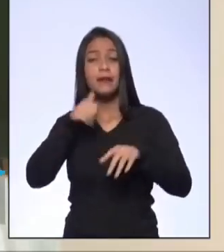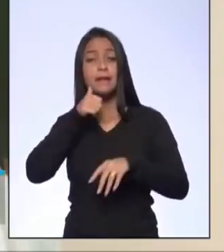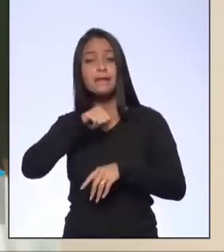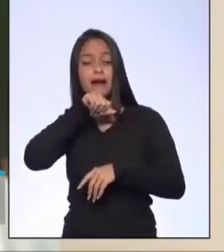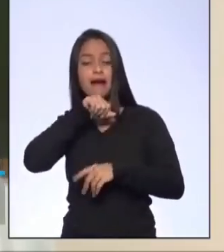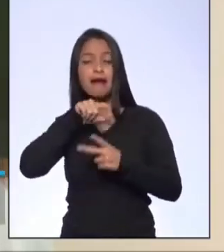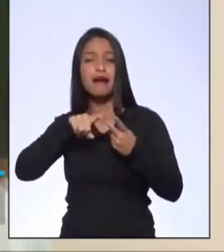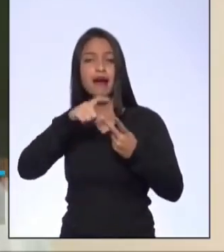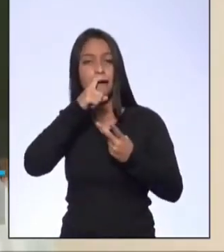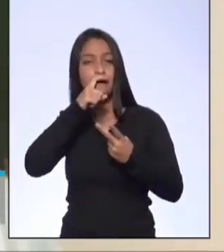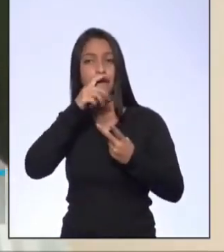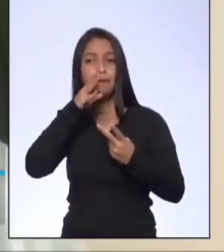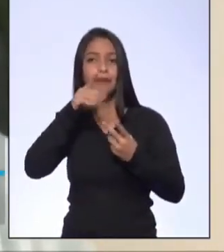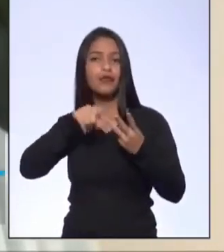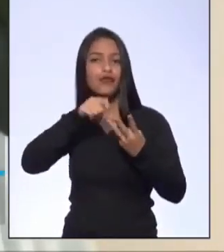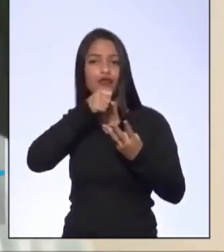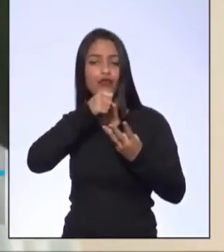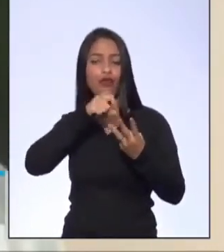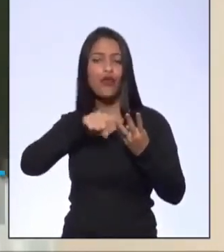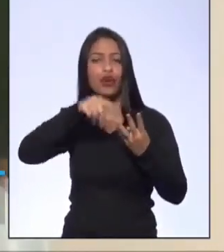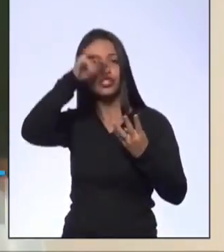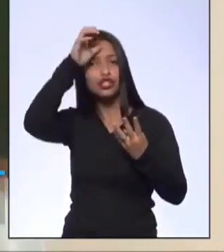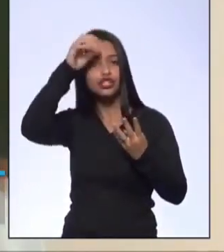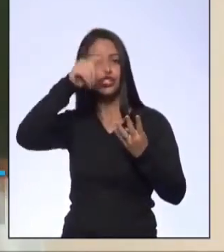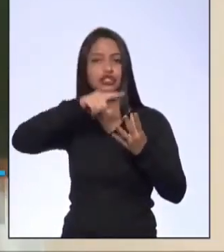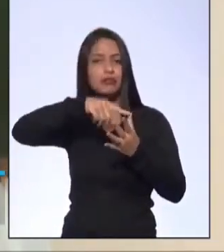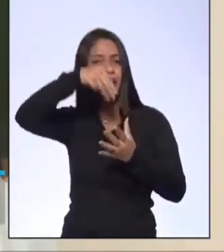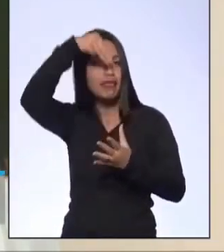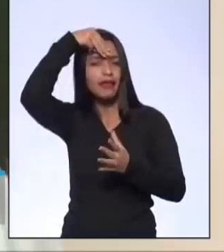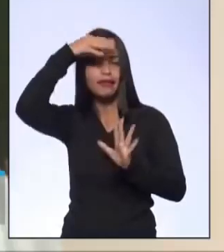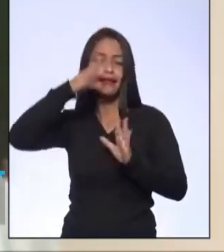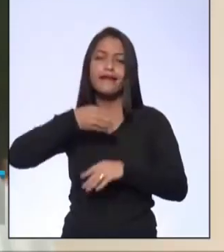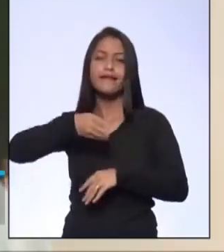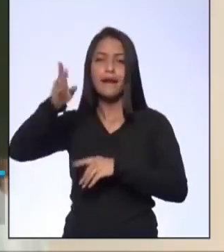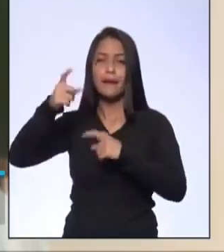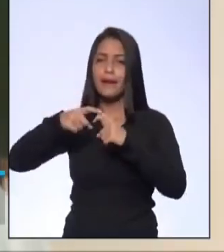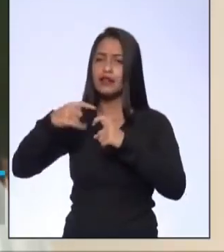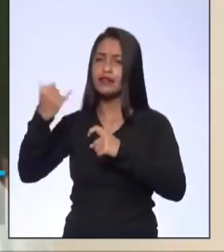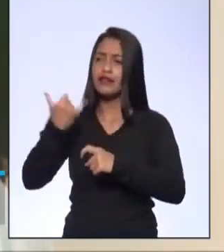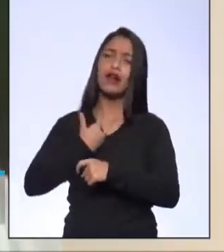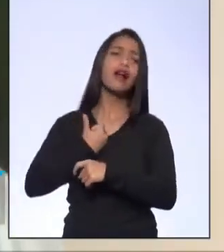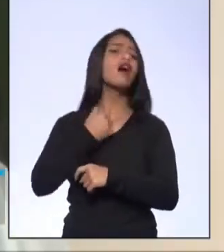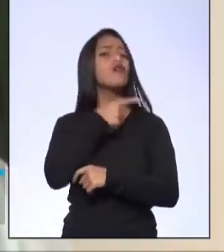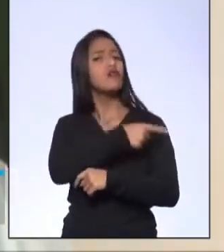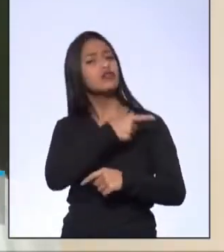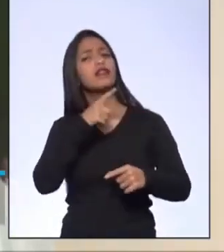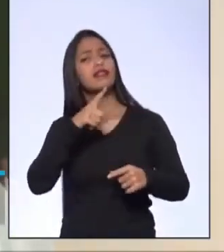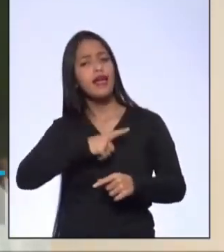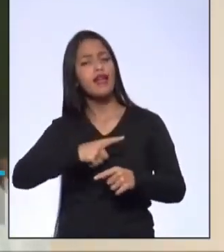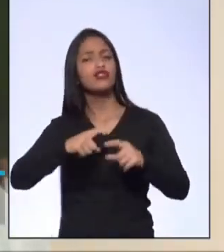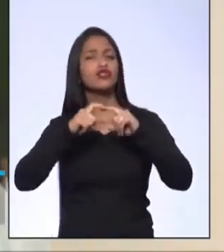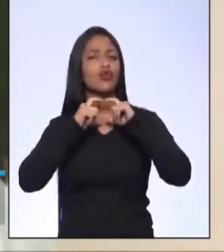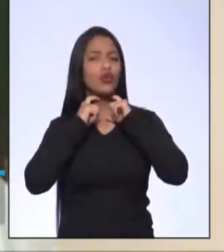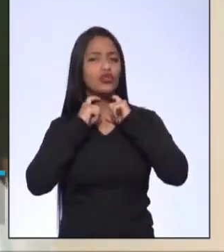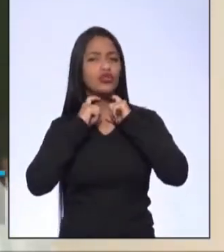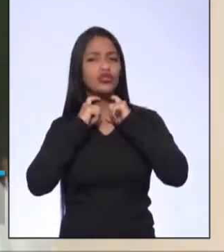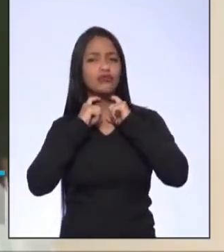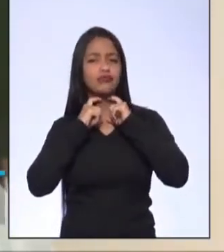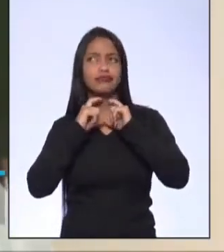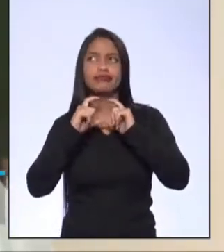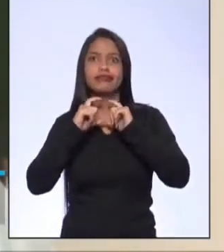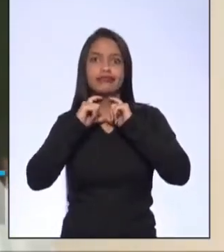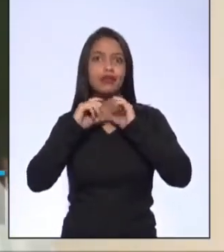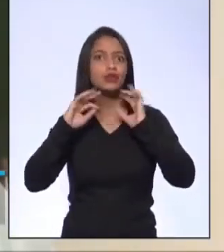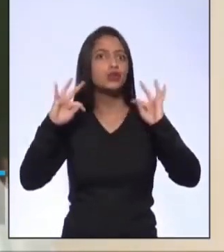o papai vai lá no médico, a vovó, a titia, a madrinha, e fala assim, o médico falou que eu tô com tireoide. Não, gente, tireoide é uma glândula. Todo